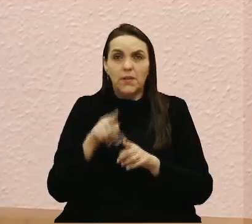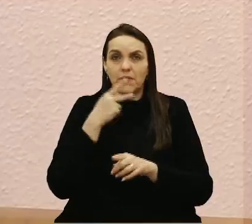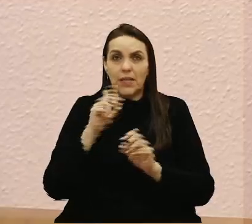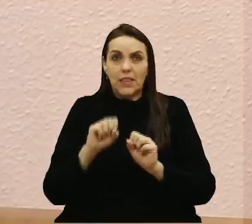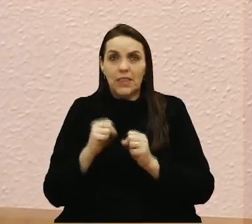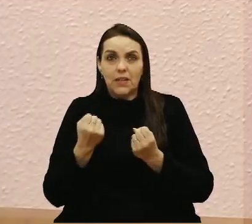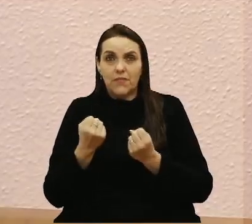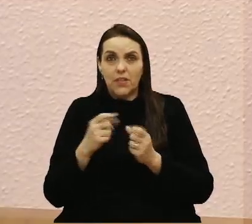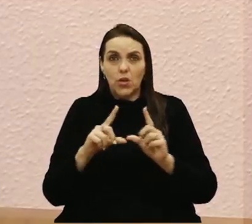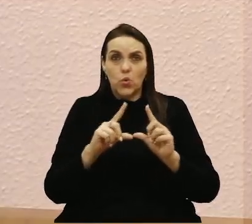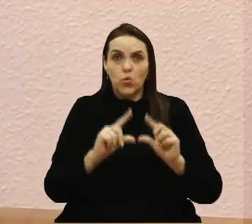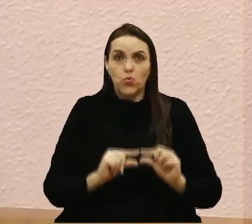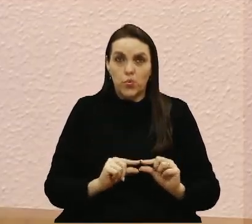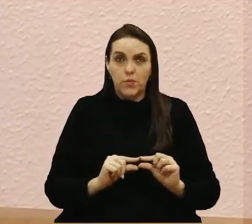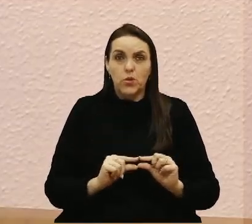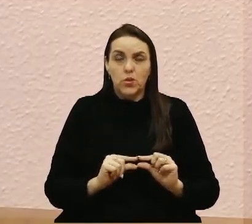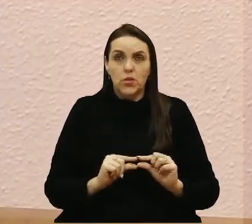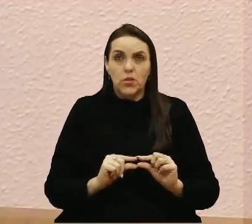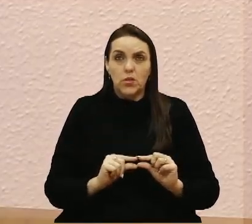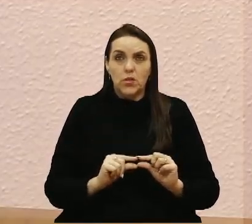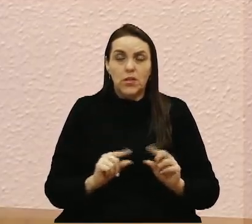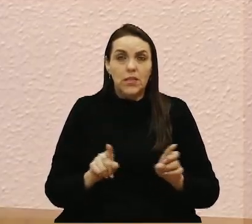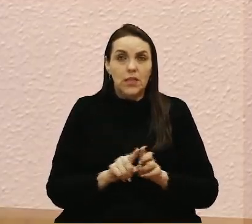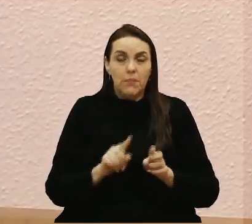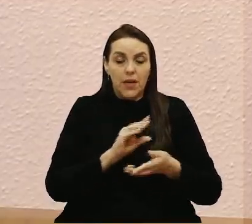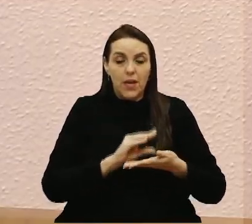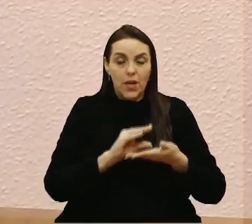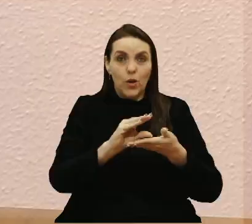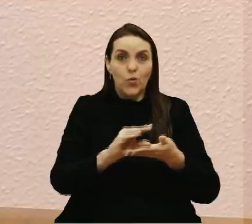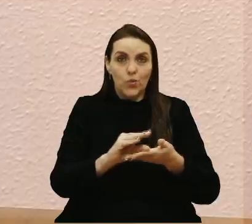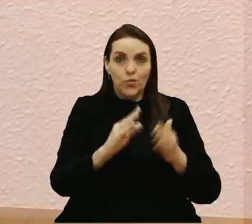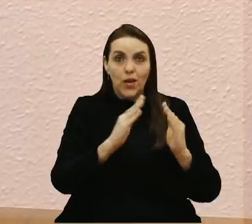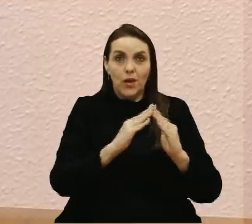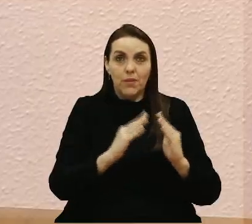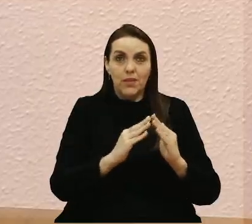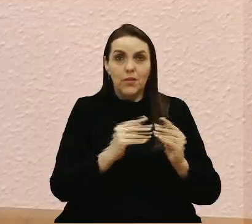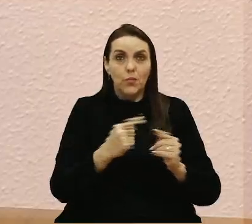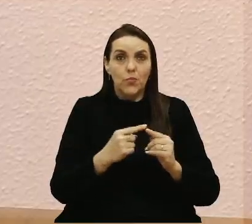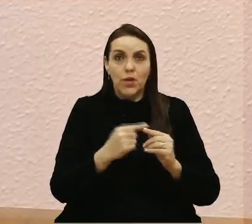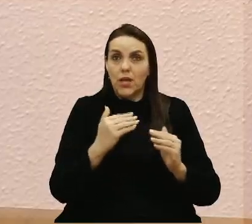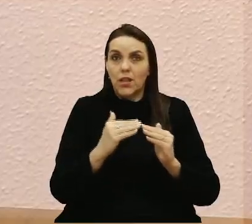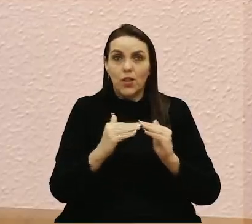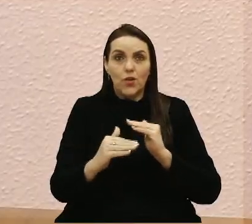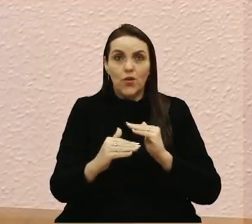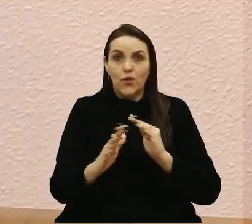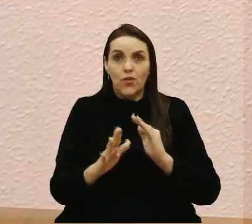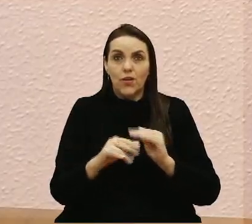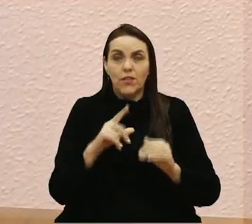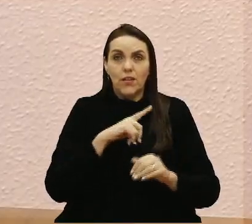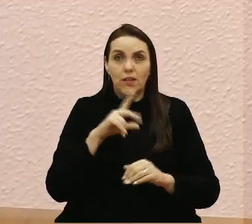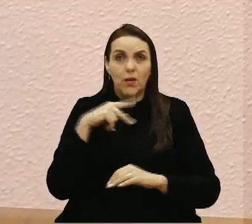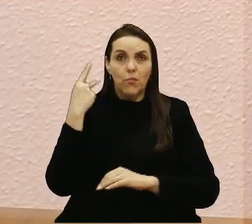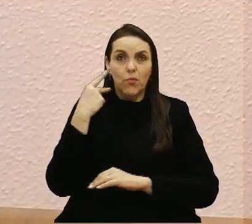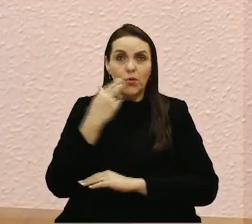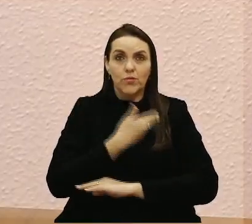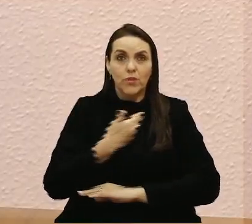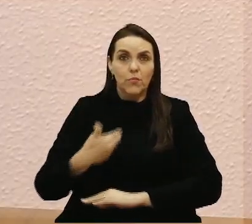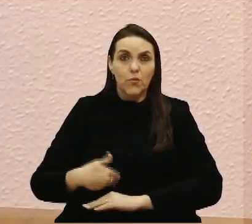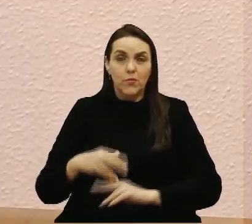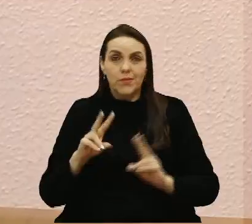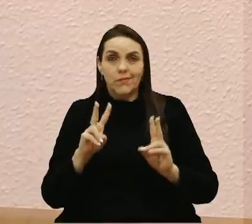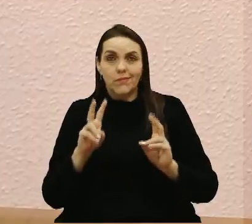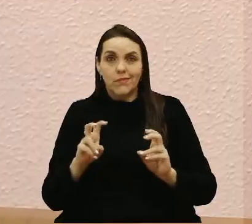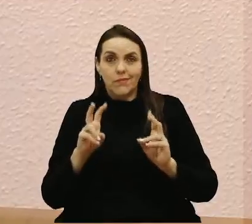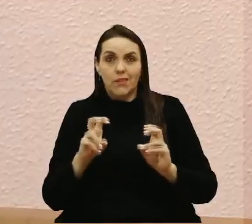a diminuição do recurso para habitação, porque ele discorda que tenha política pública, entre aspas,